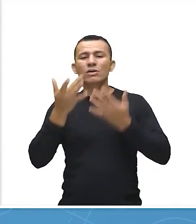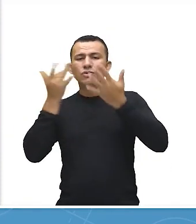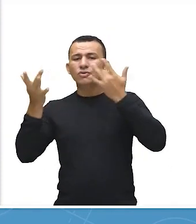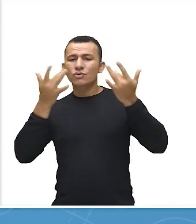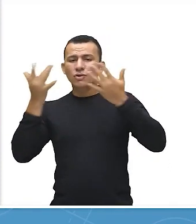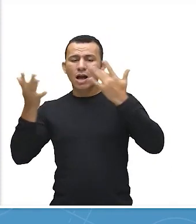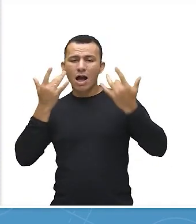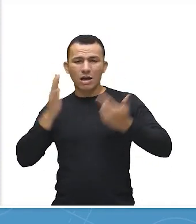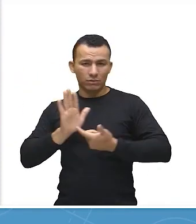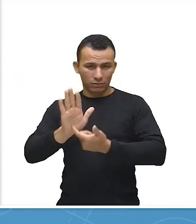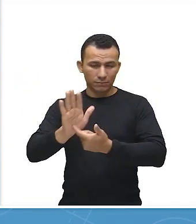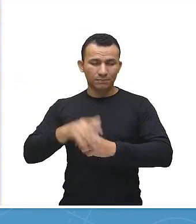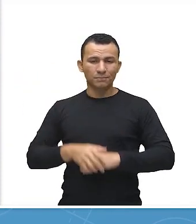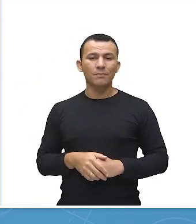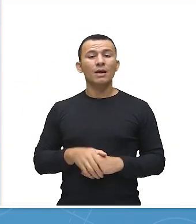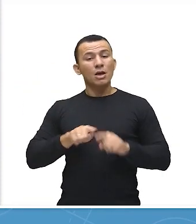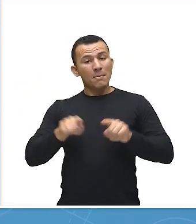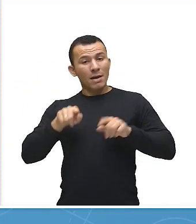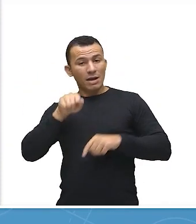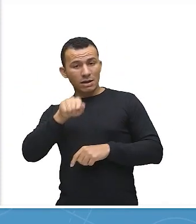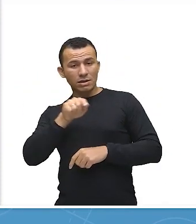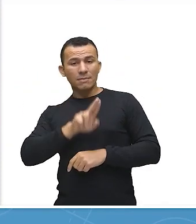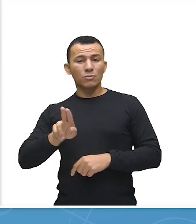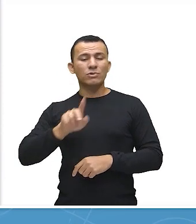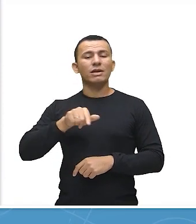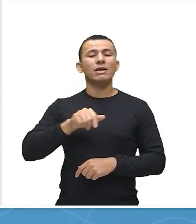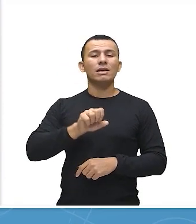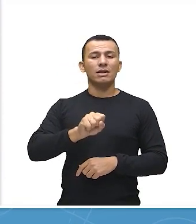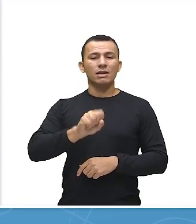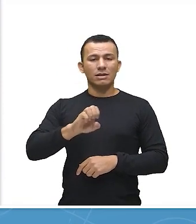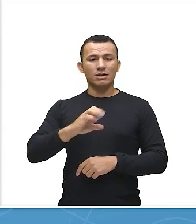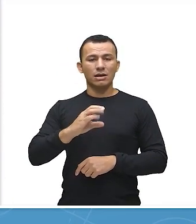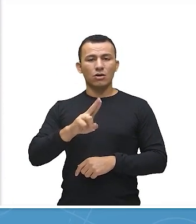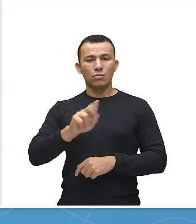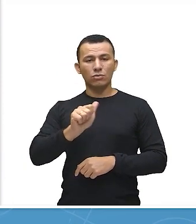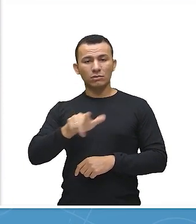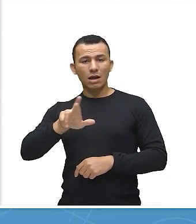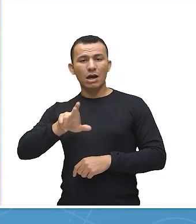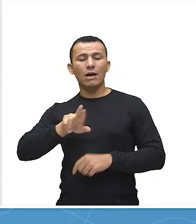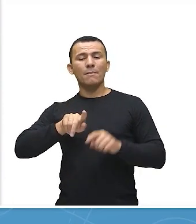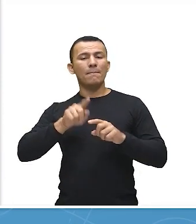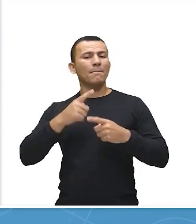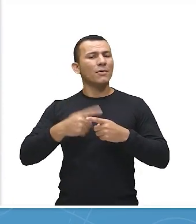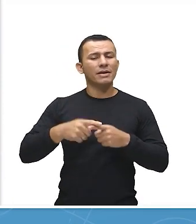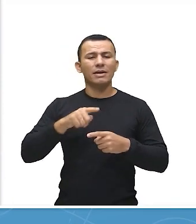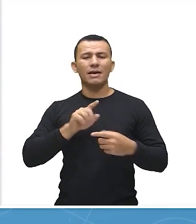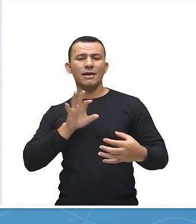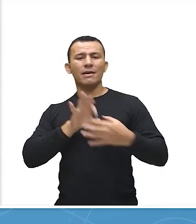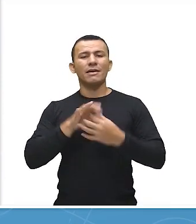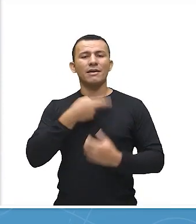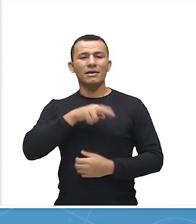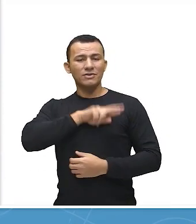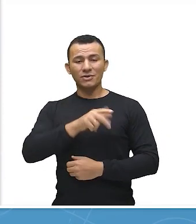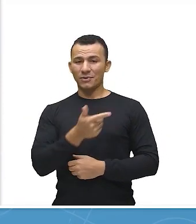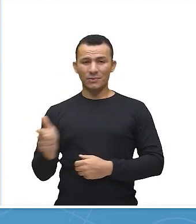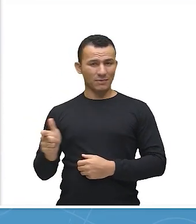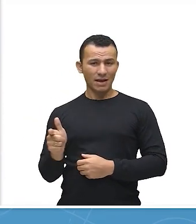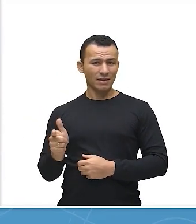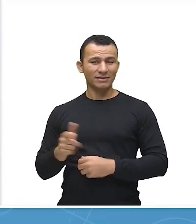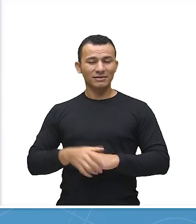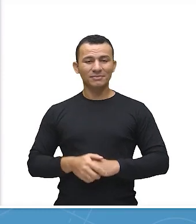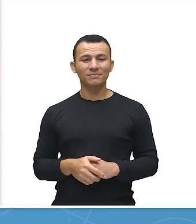os instrumentos, né, têm a instrumentação como base das suas músicas, são músicos eruditos. A gente tem, por